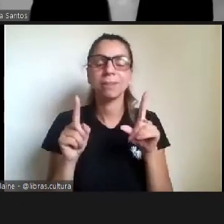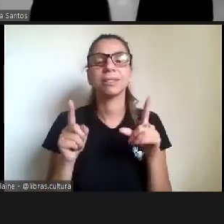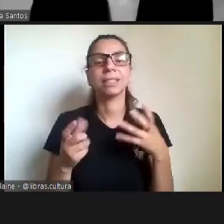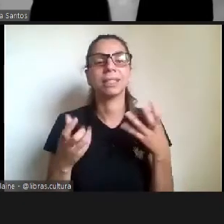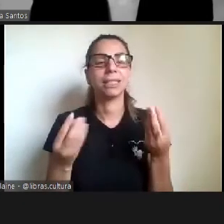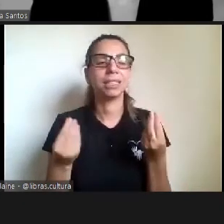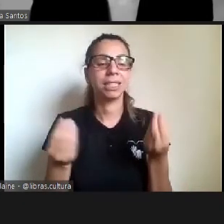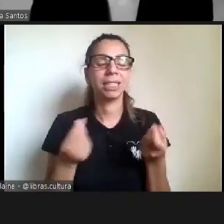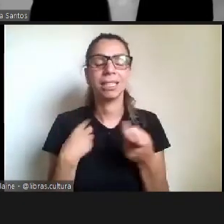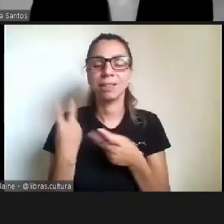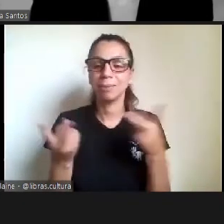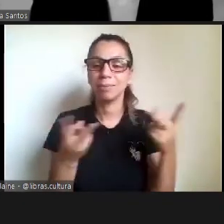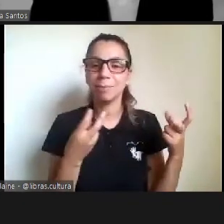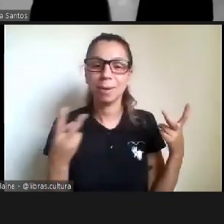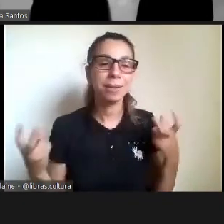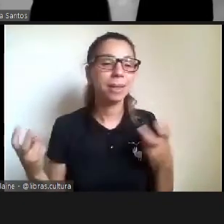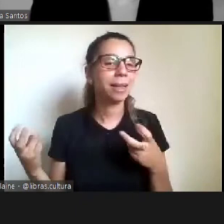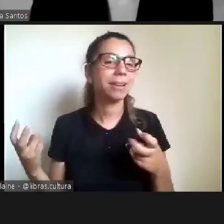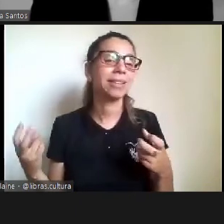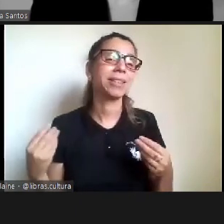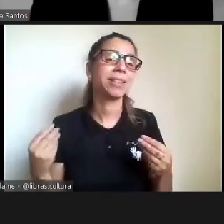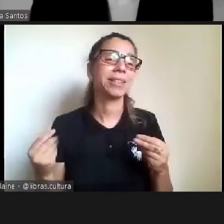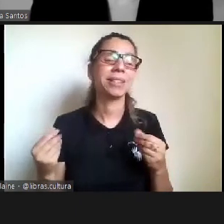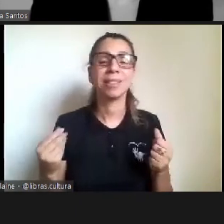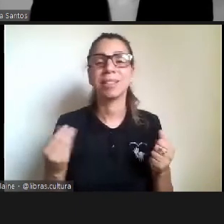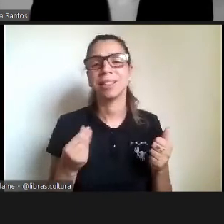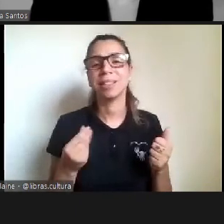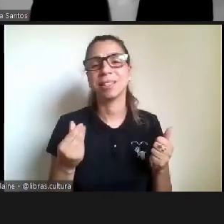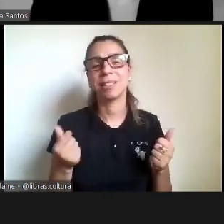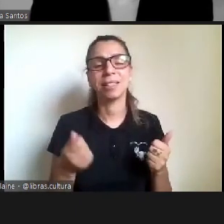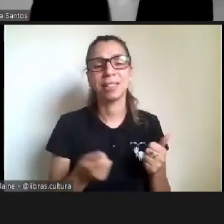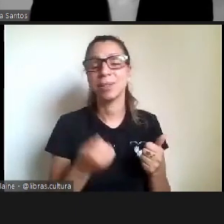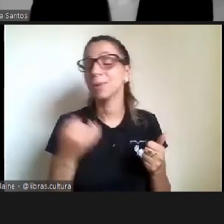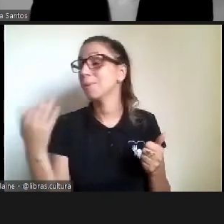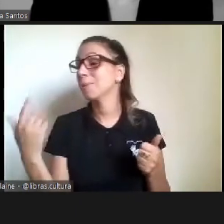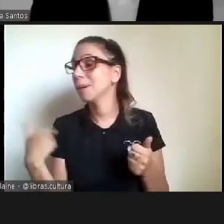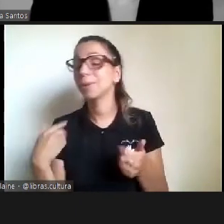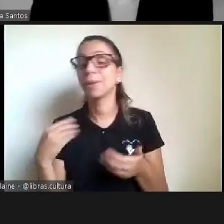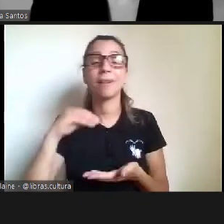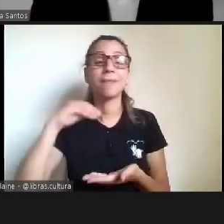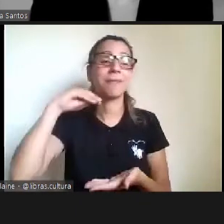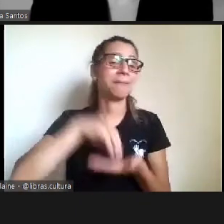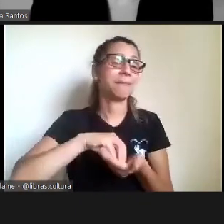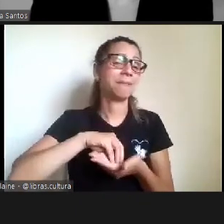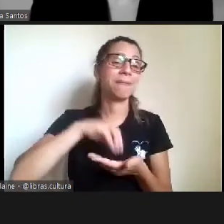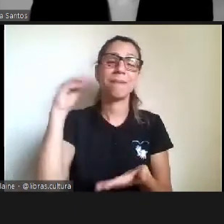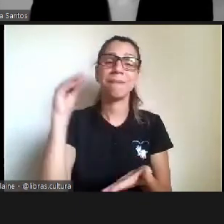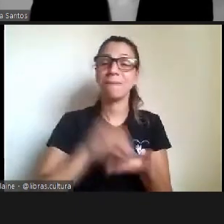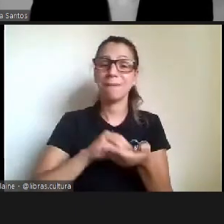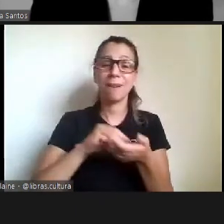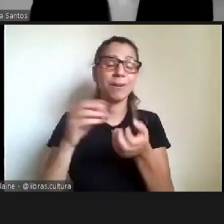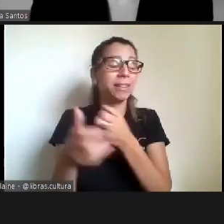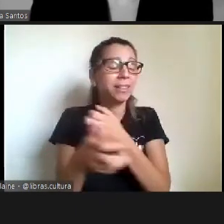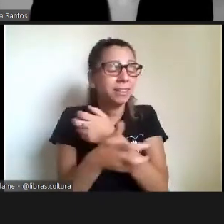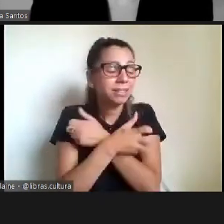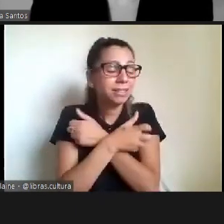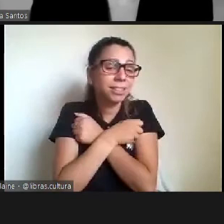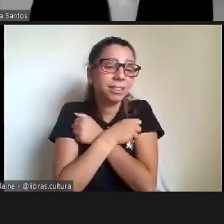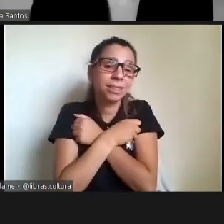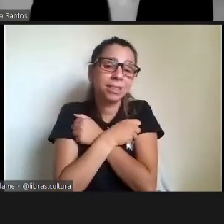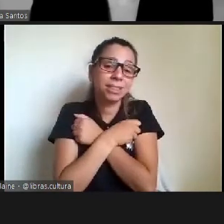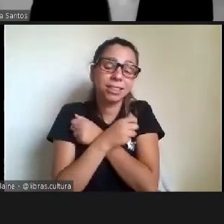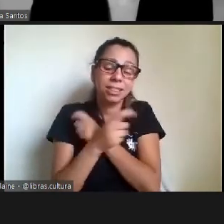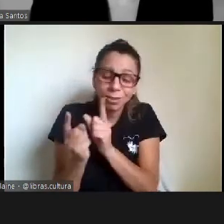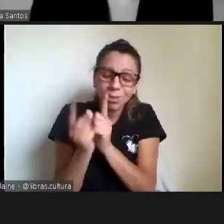Eu percebo o quanto eu estava sentindo falta desse abraço, né? E as